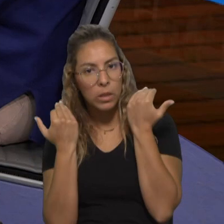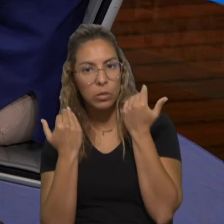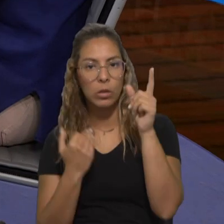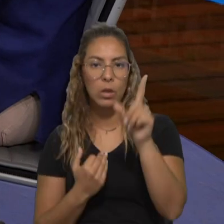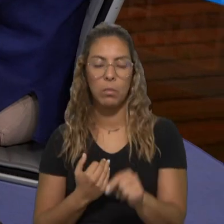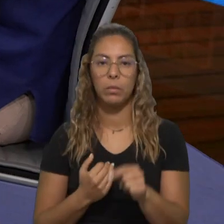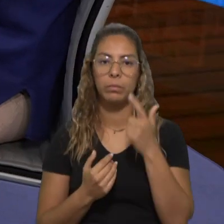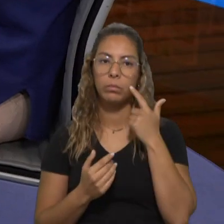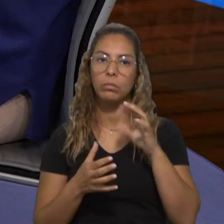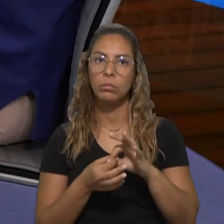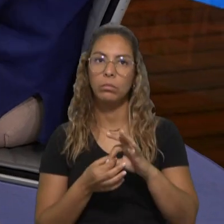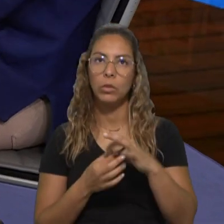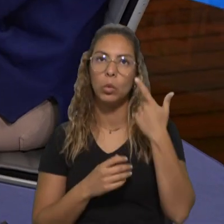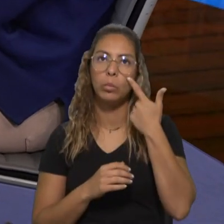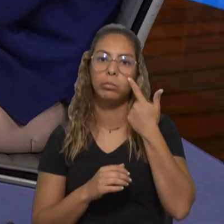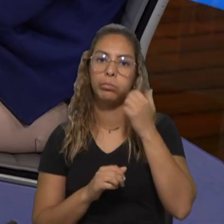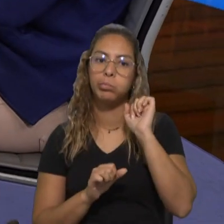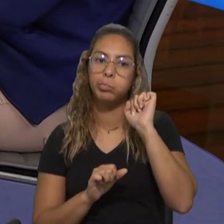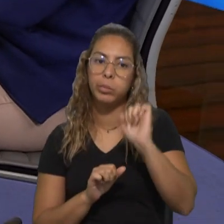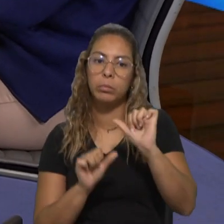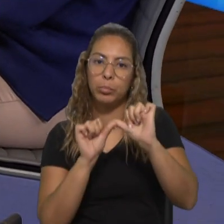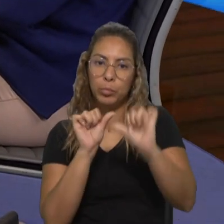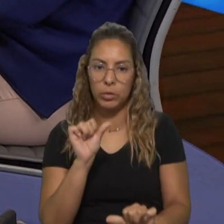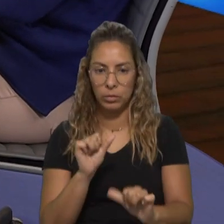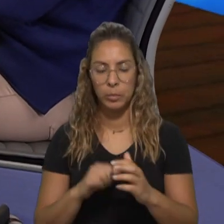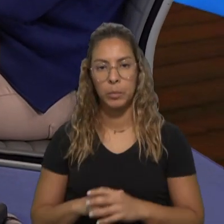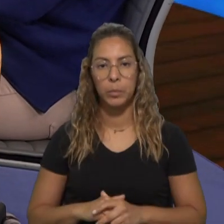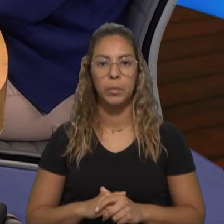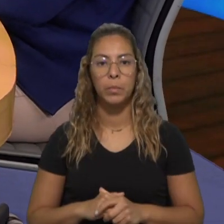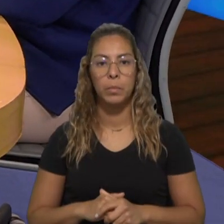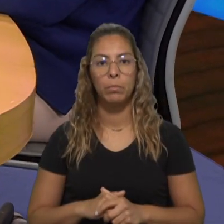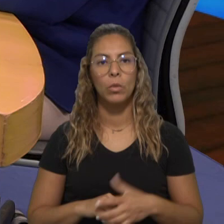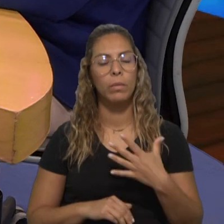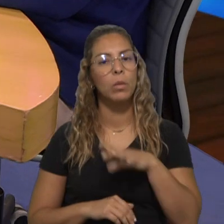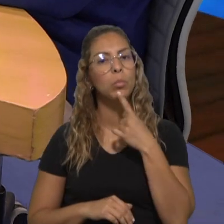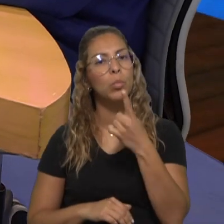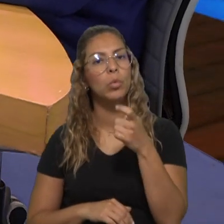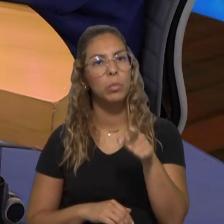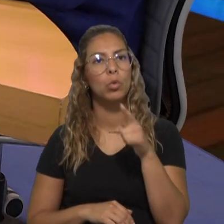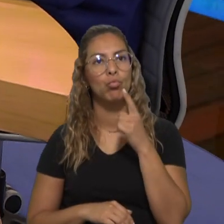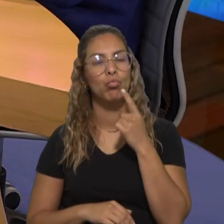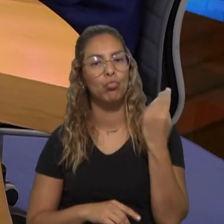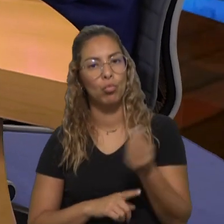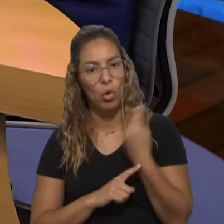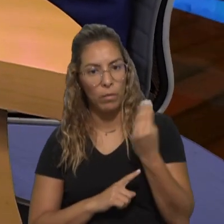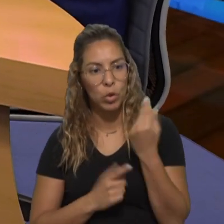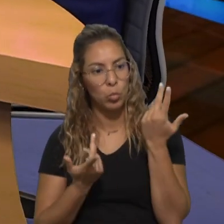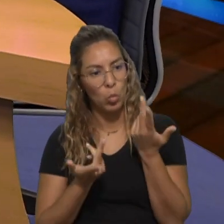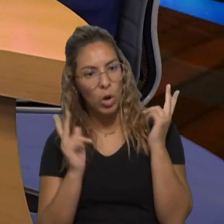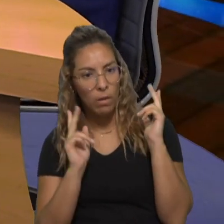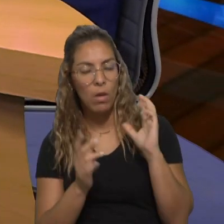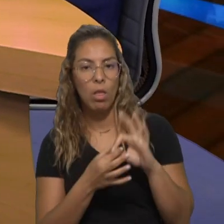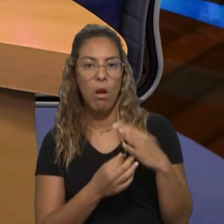do conhecimento para lá daquilo que nos é apresentado. Pergunto-te a disponibilidade dos jovens para entrar, de facto,